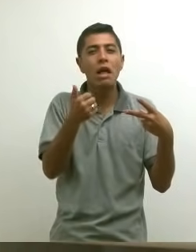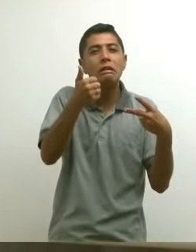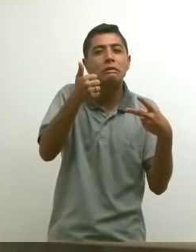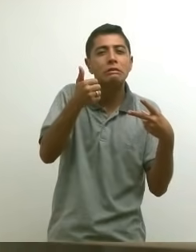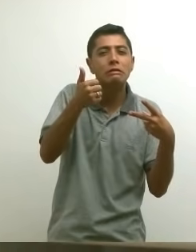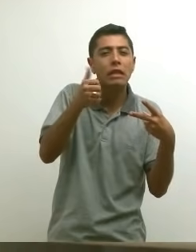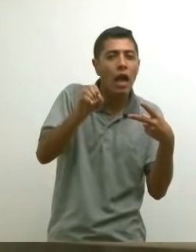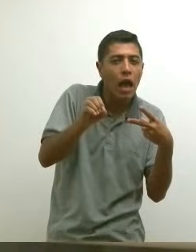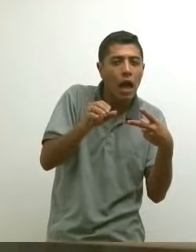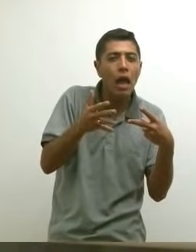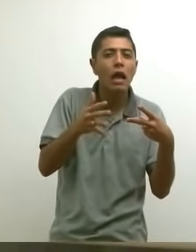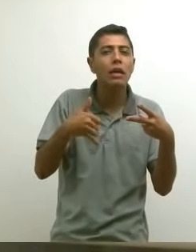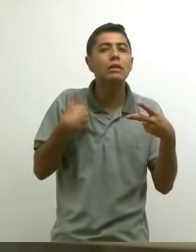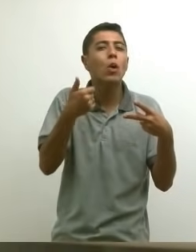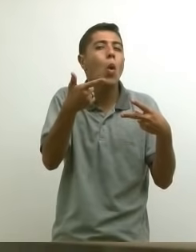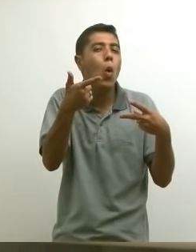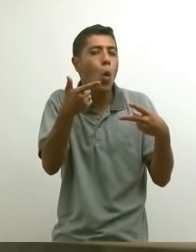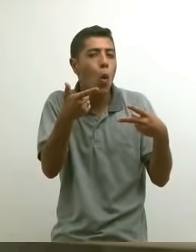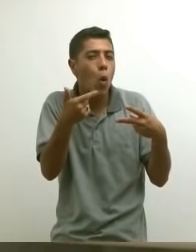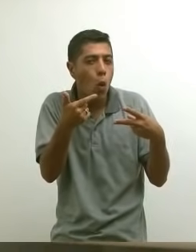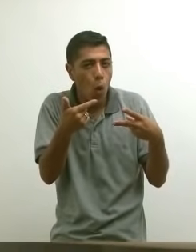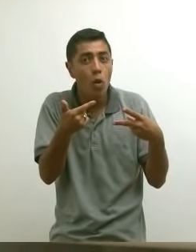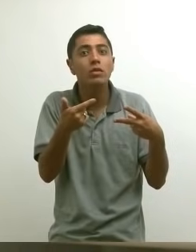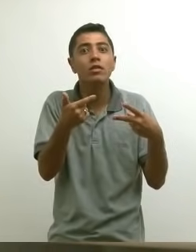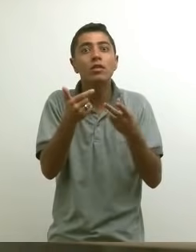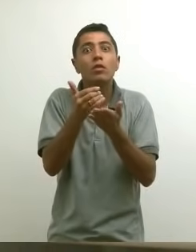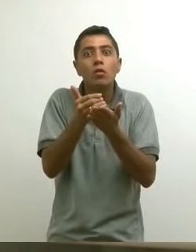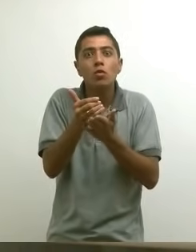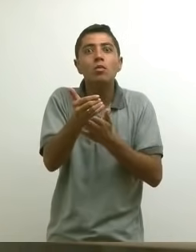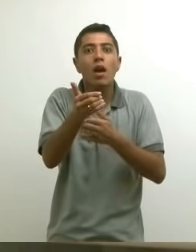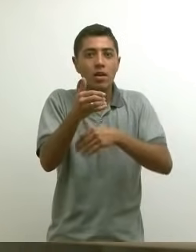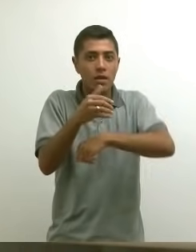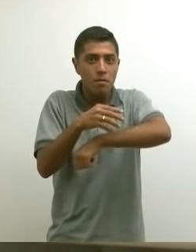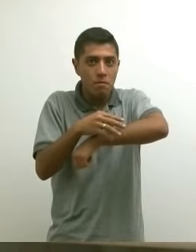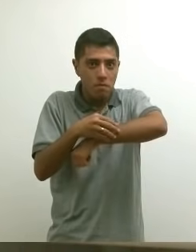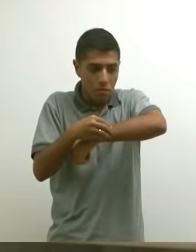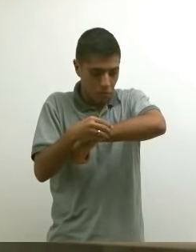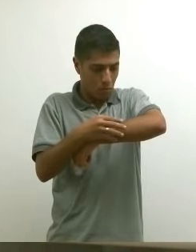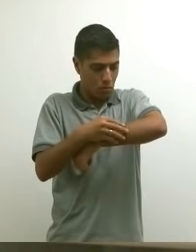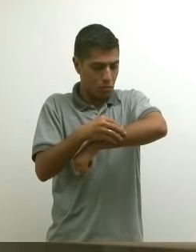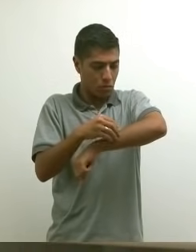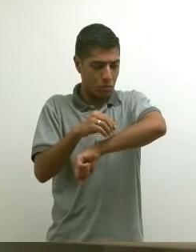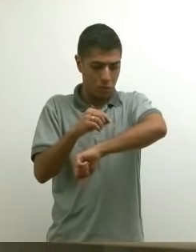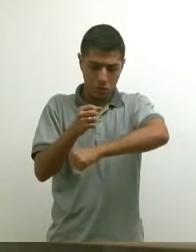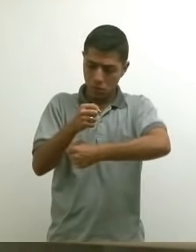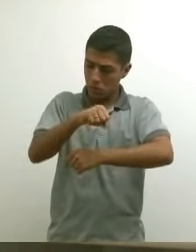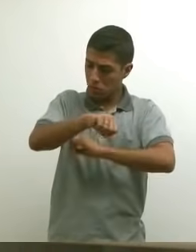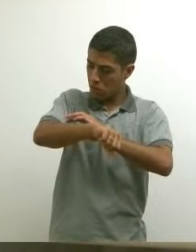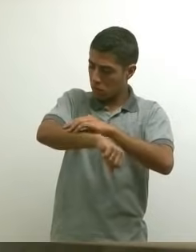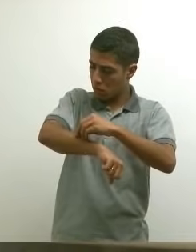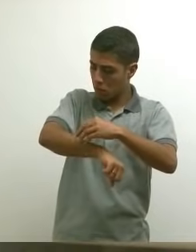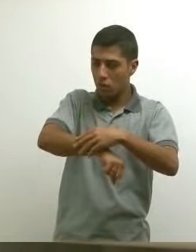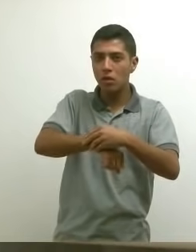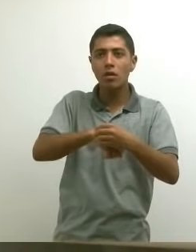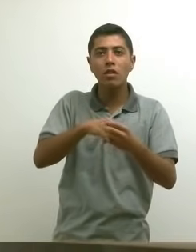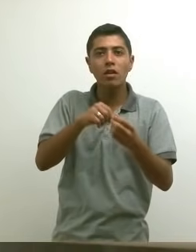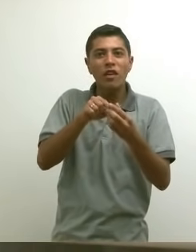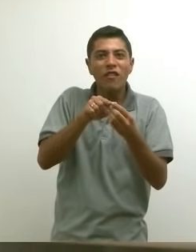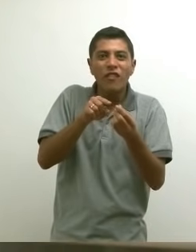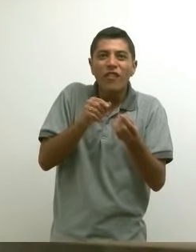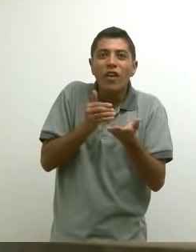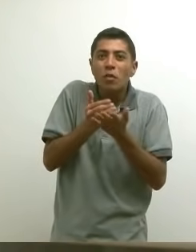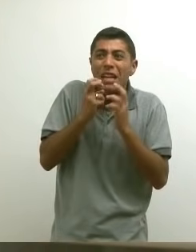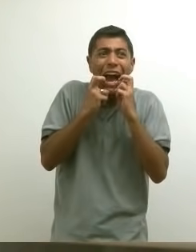formar pelos formar garras ela começa a gritar mordendo um bando de adolescentes